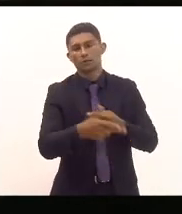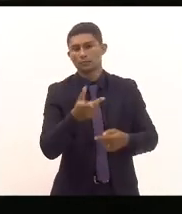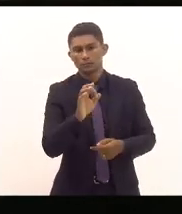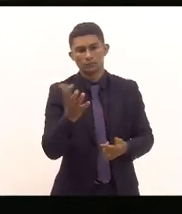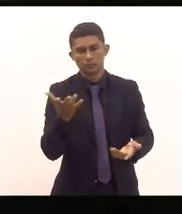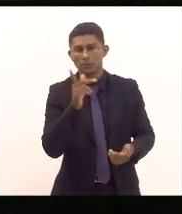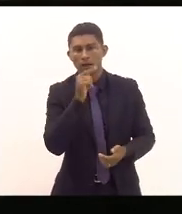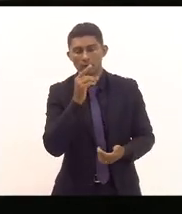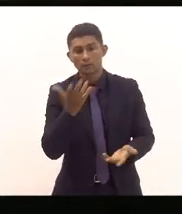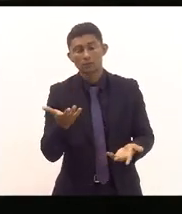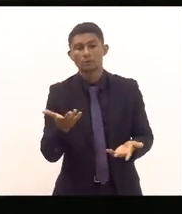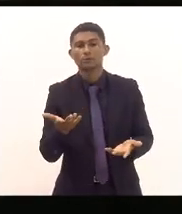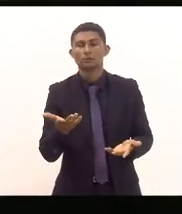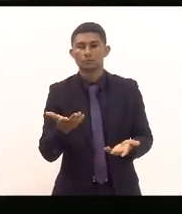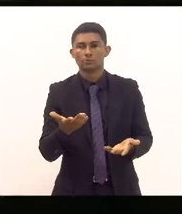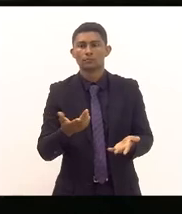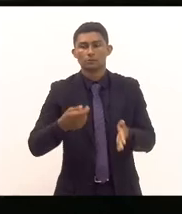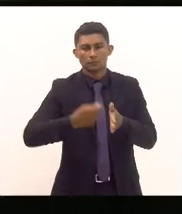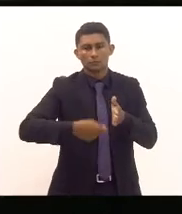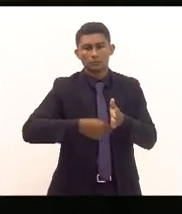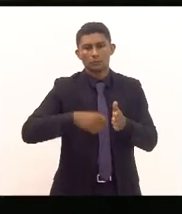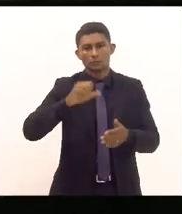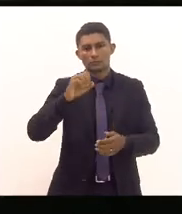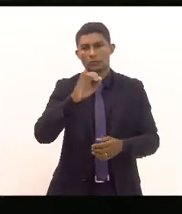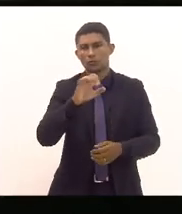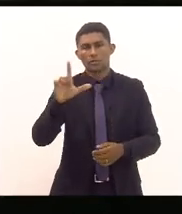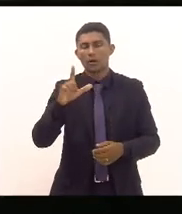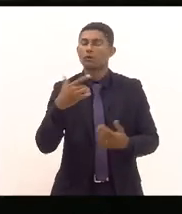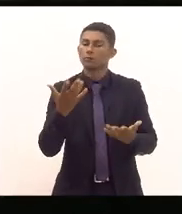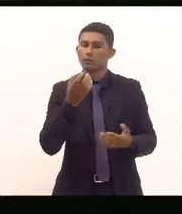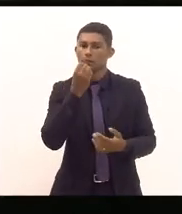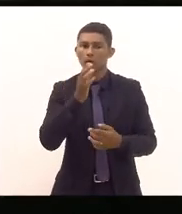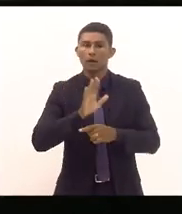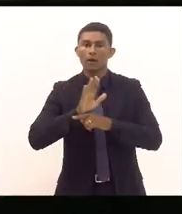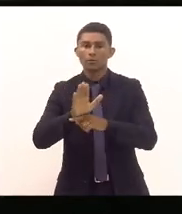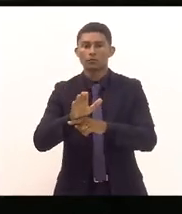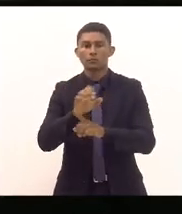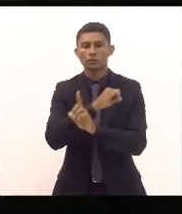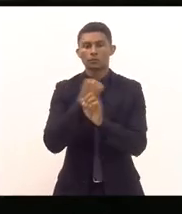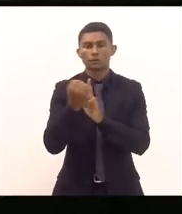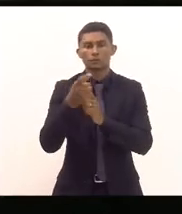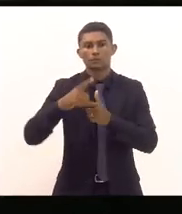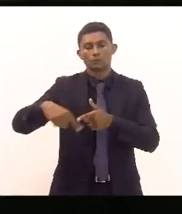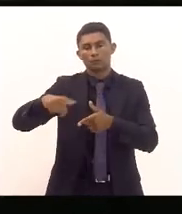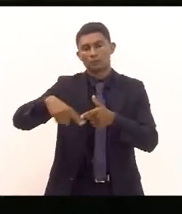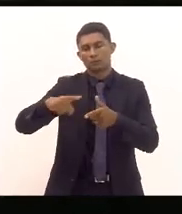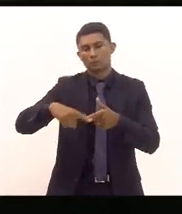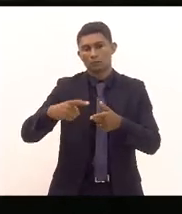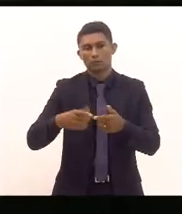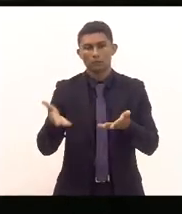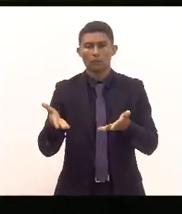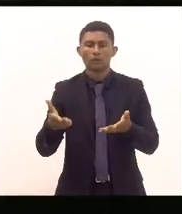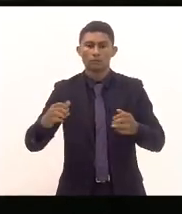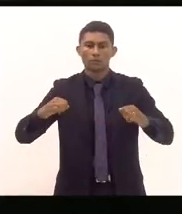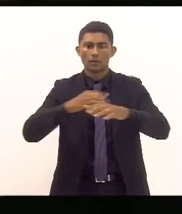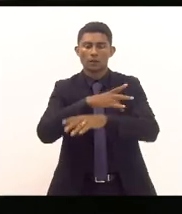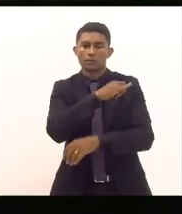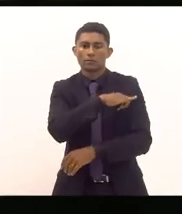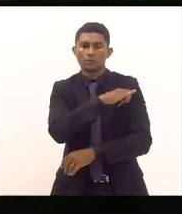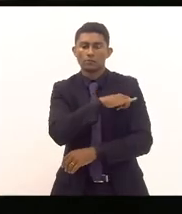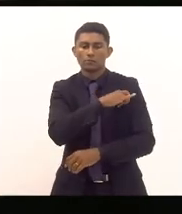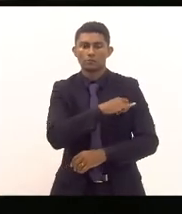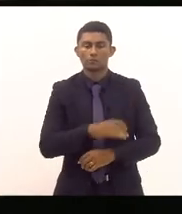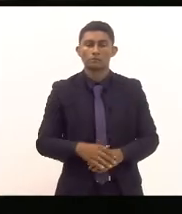da água então através da tarifa social na mão da Luz o problema social que existe não só na sala de Janeiro e região